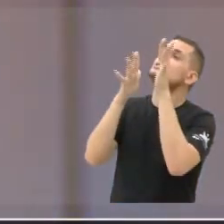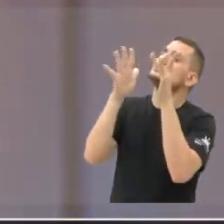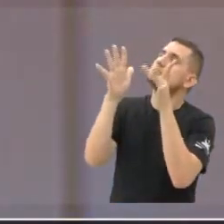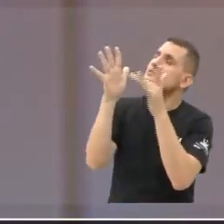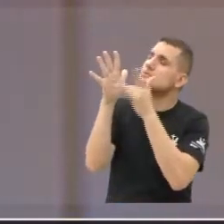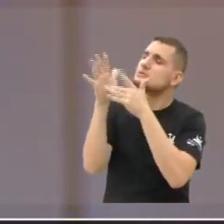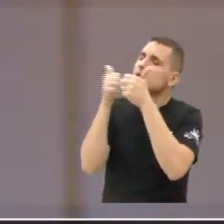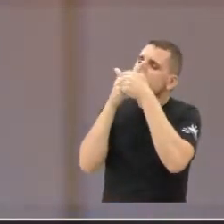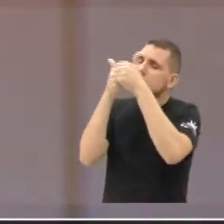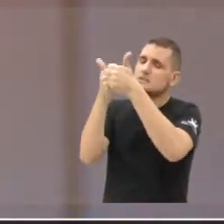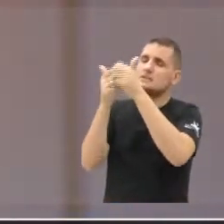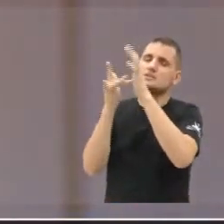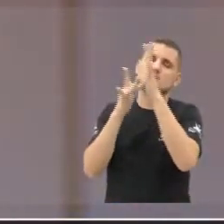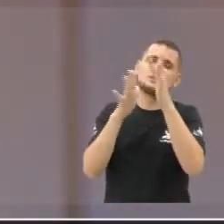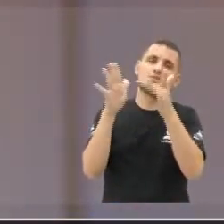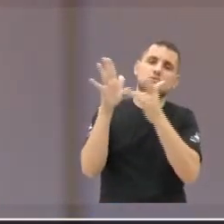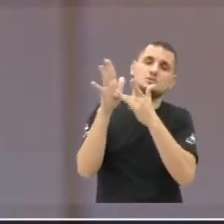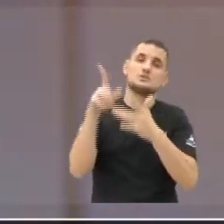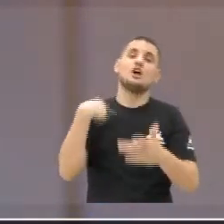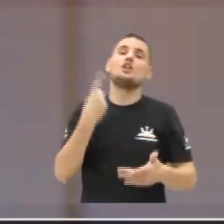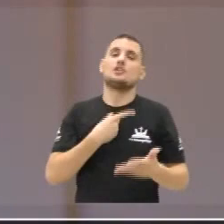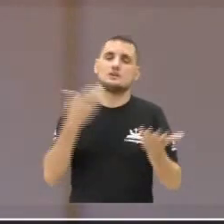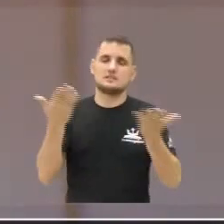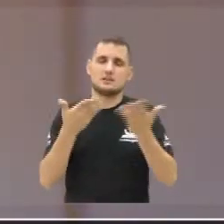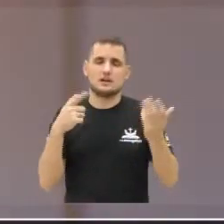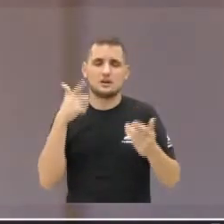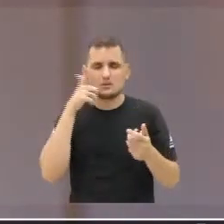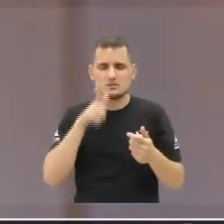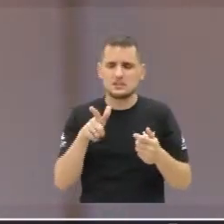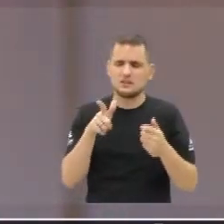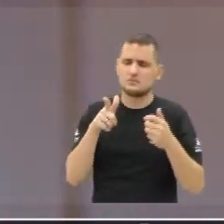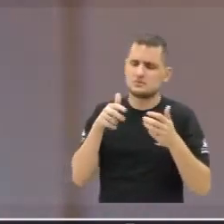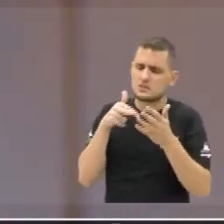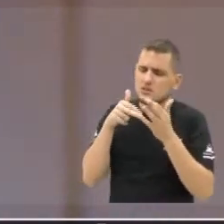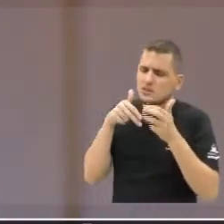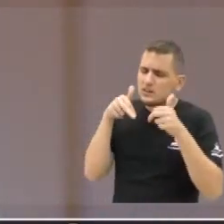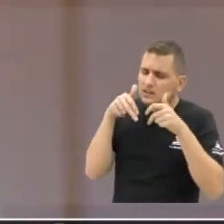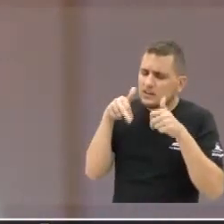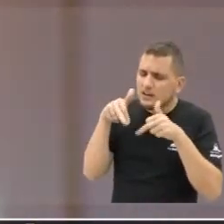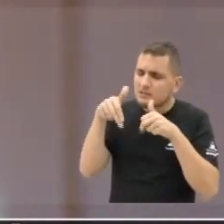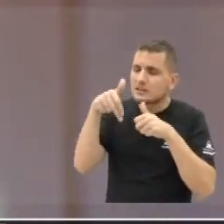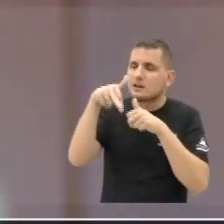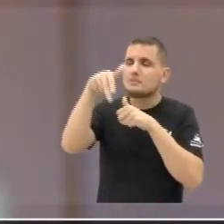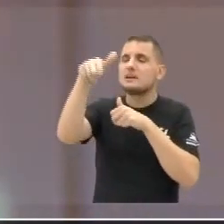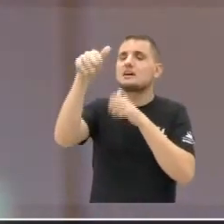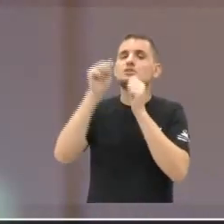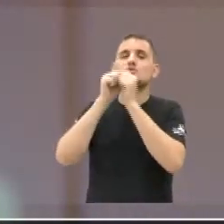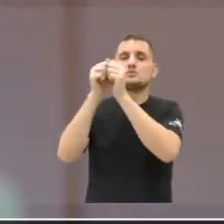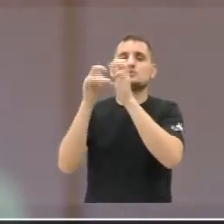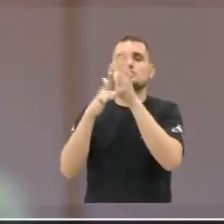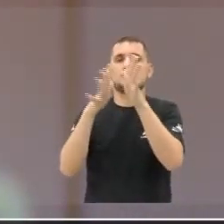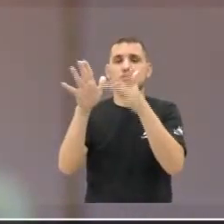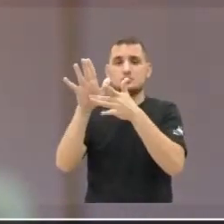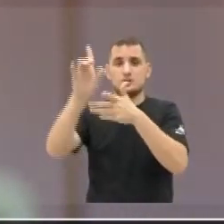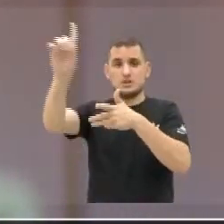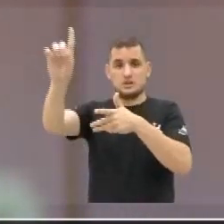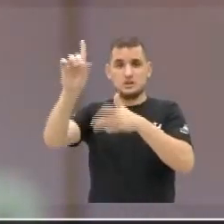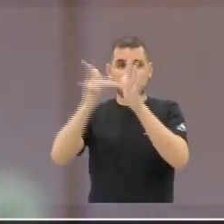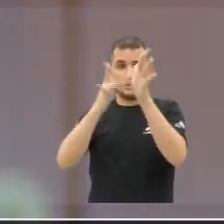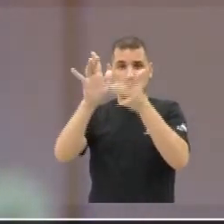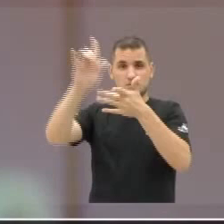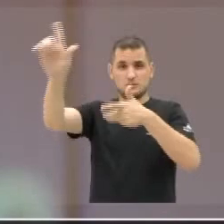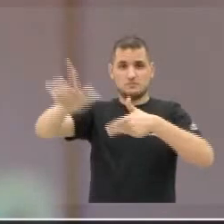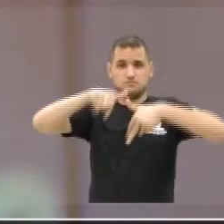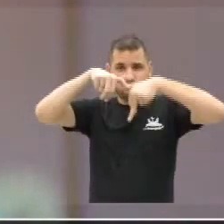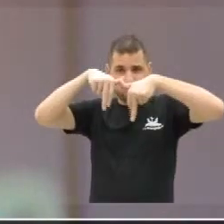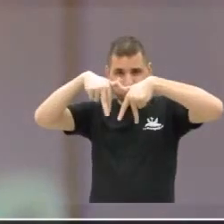Obrigada, Jesus, porque agora eu caminho sobre o mar, e o mar, mesmo estando revolto, eu olho para ti e caminho na tua direção. Obrigada,